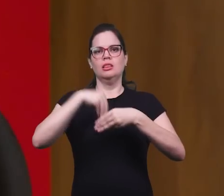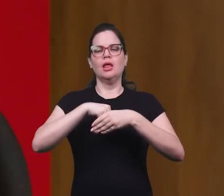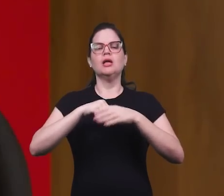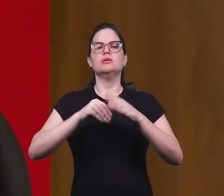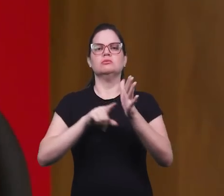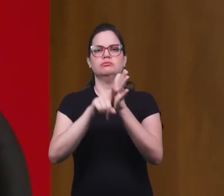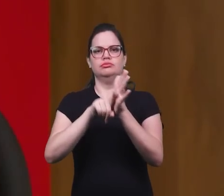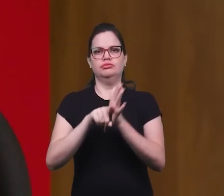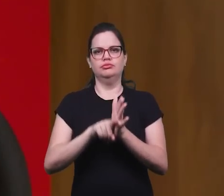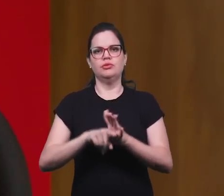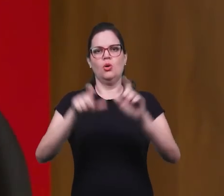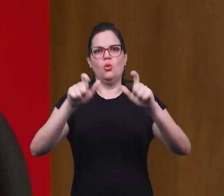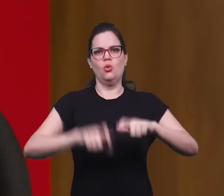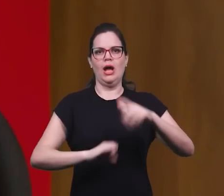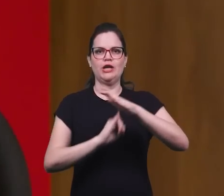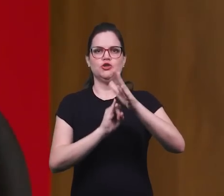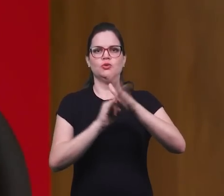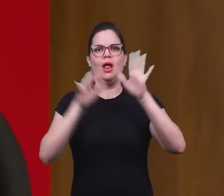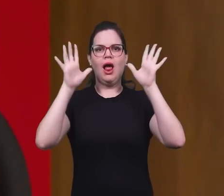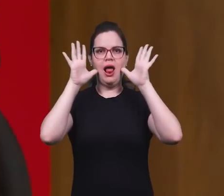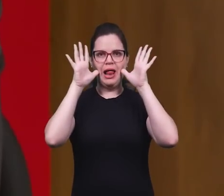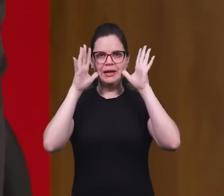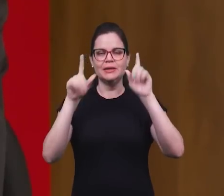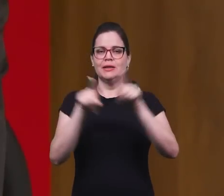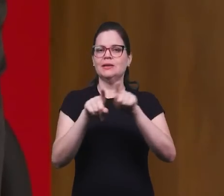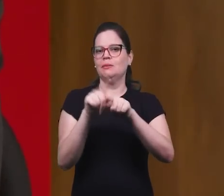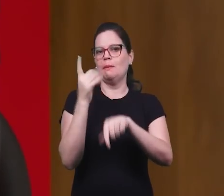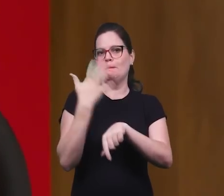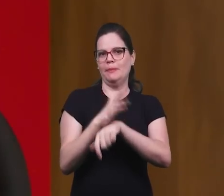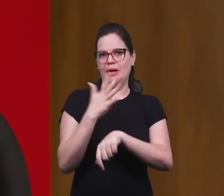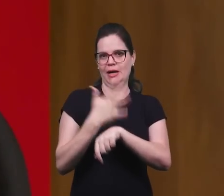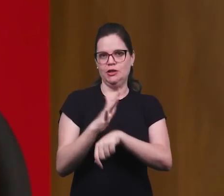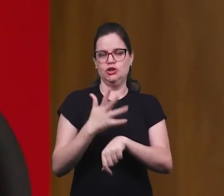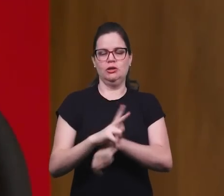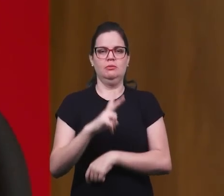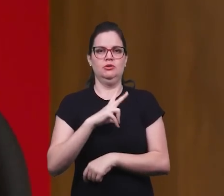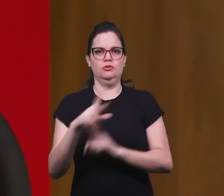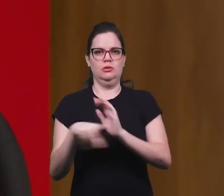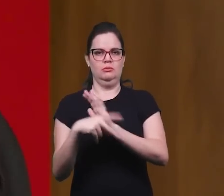atuação é clínica odontológica em prática privada.